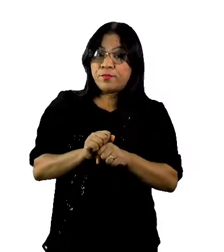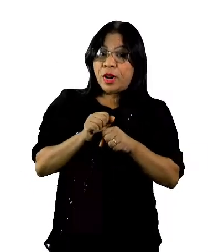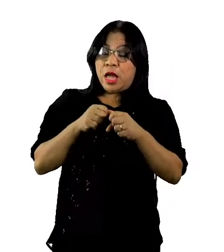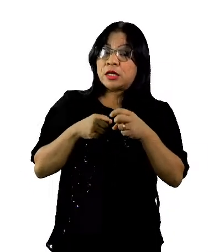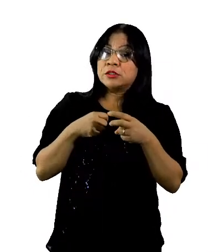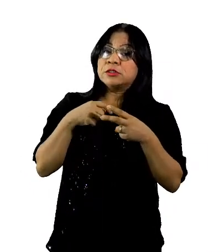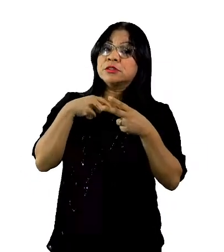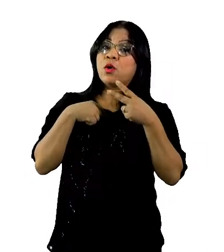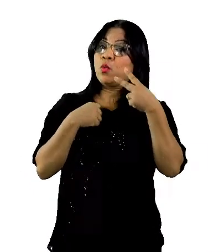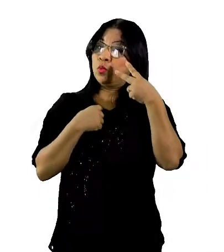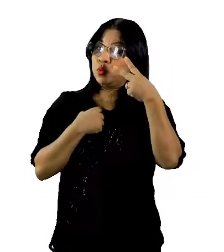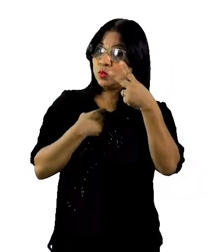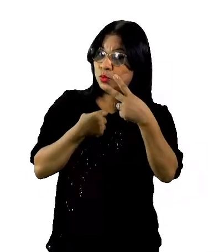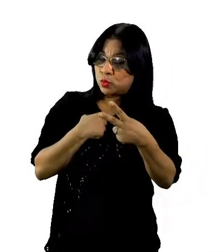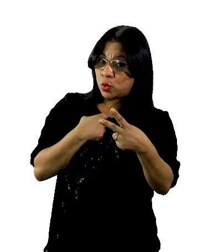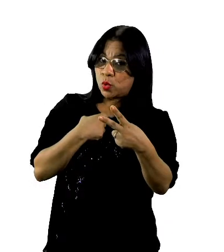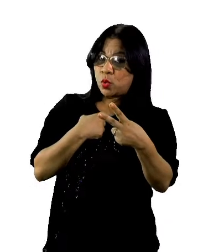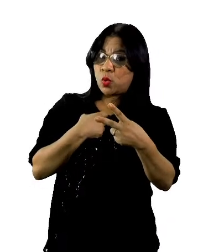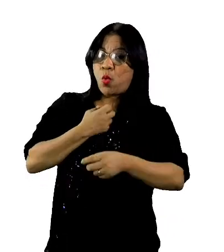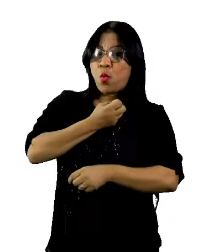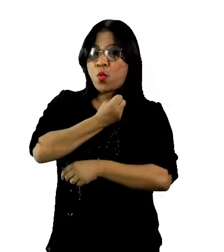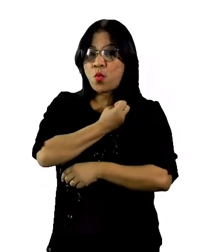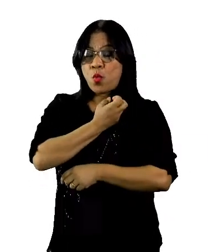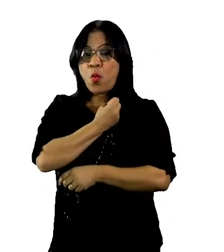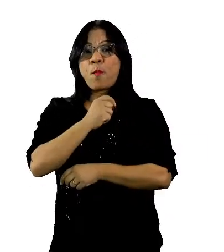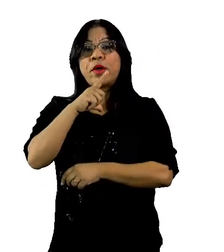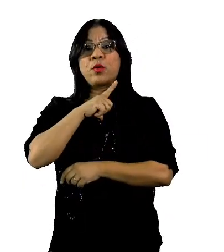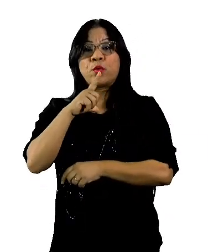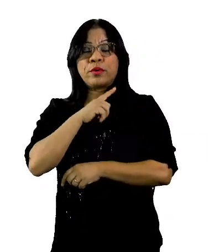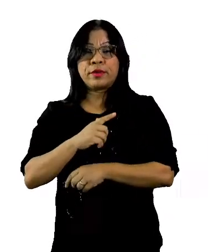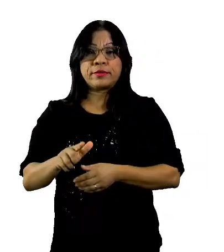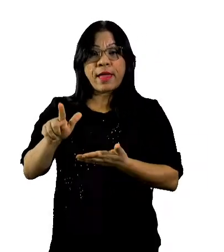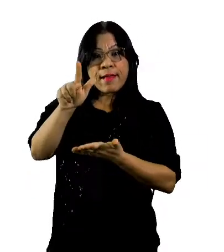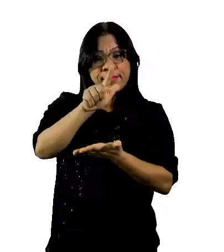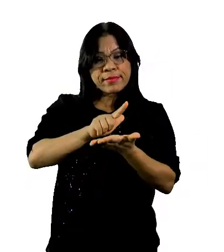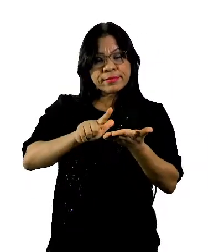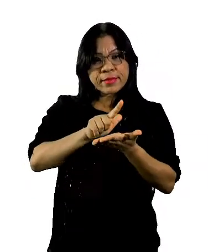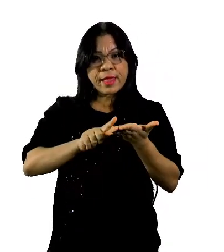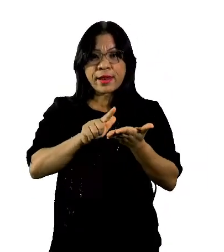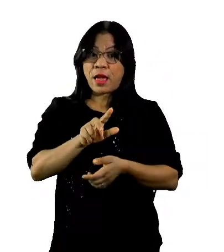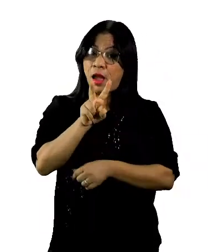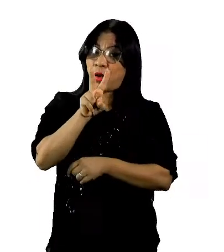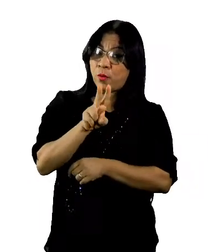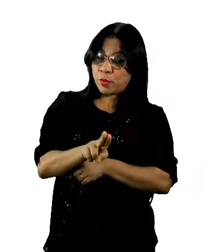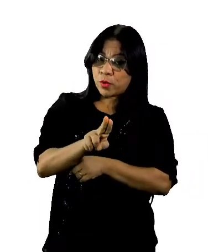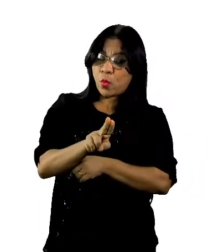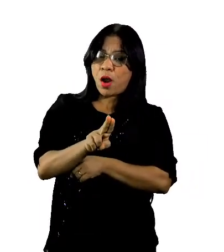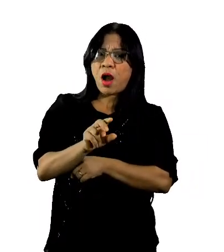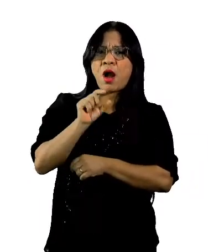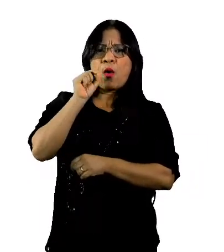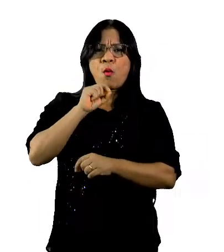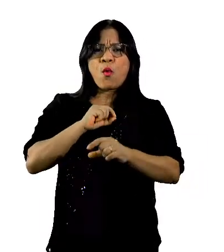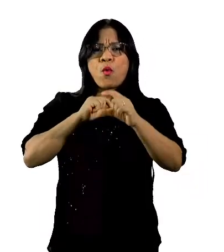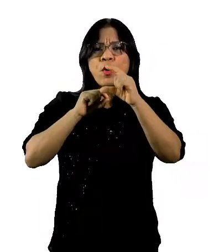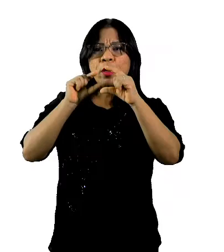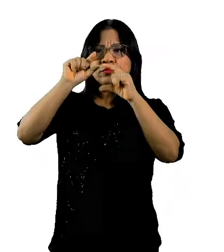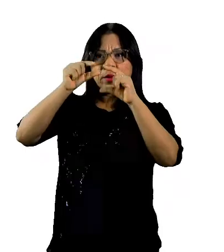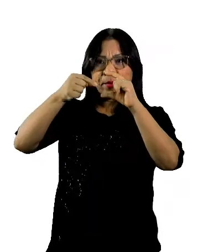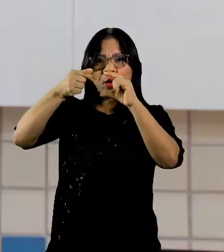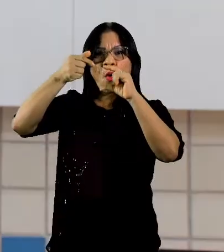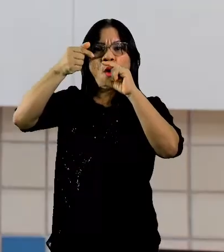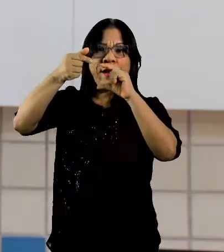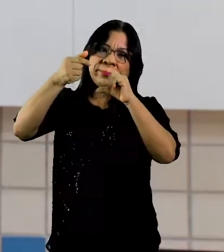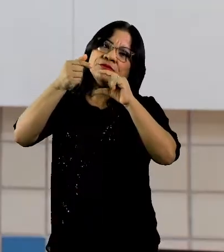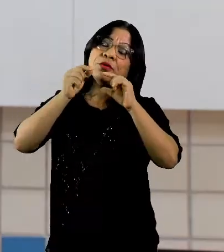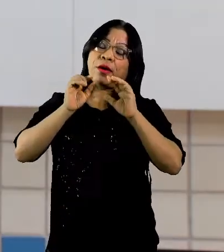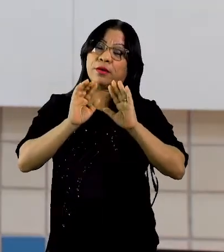que possuem parte literal igual, tanto as mesmas variáveis quanto expoentes correlacionados. Percebam então,